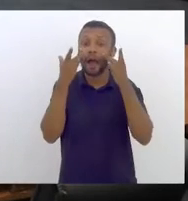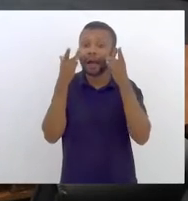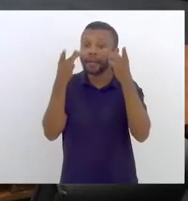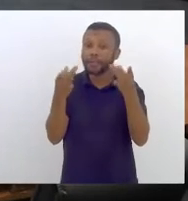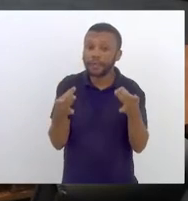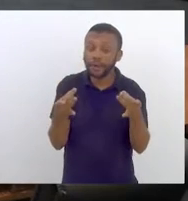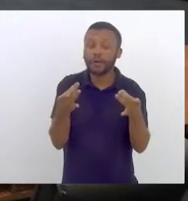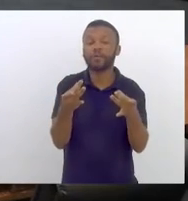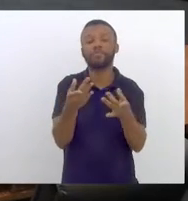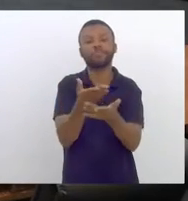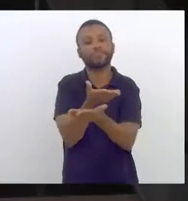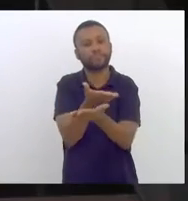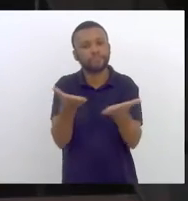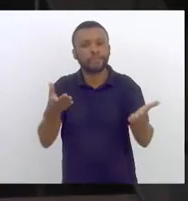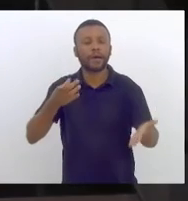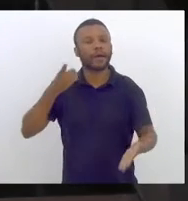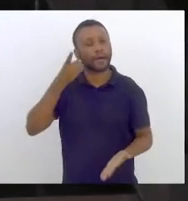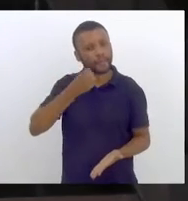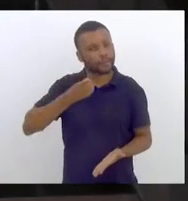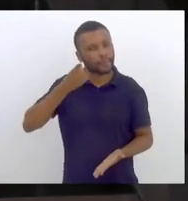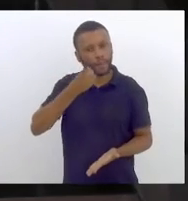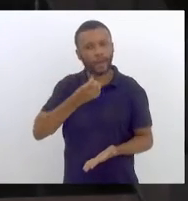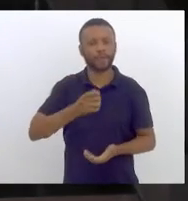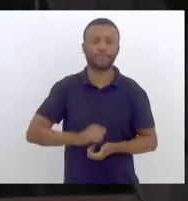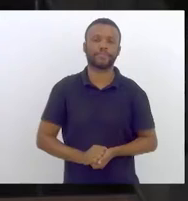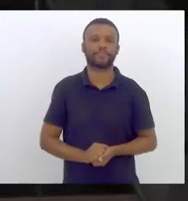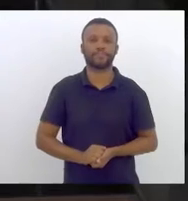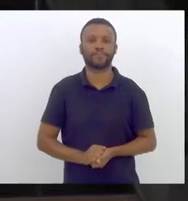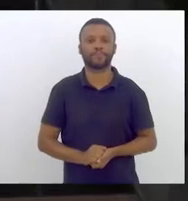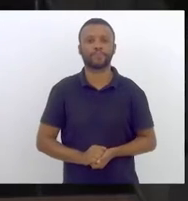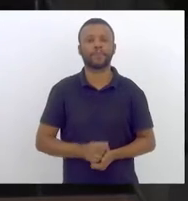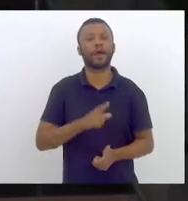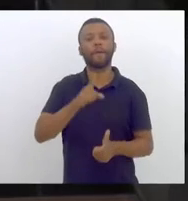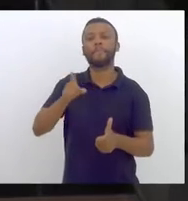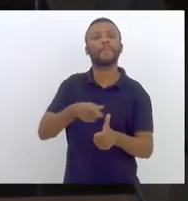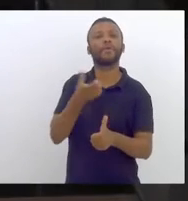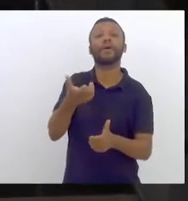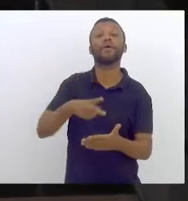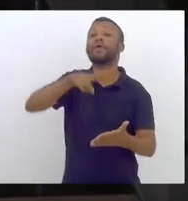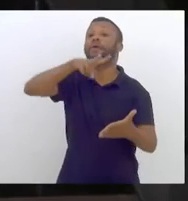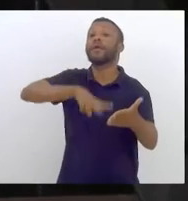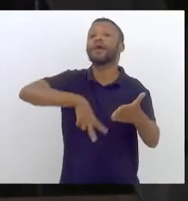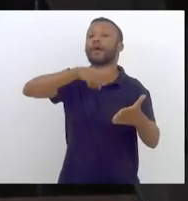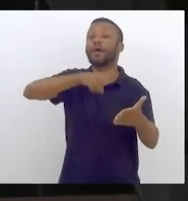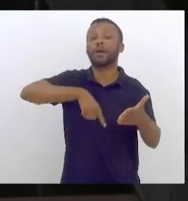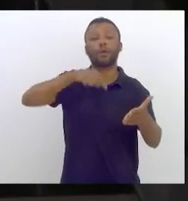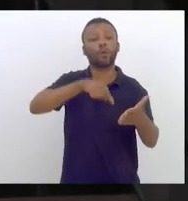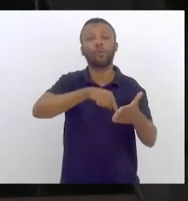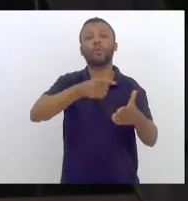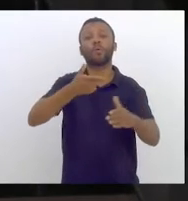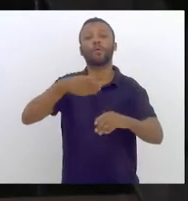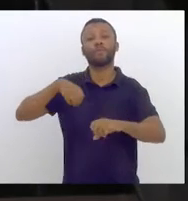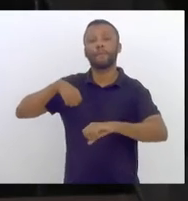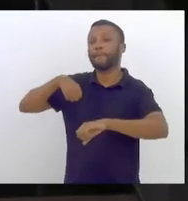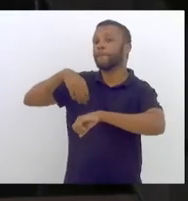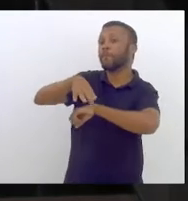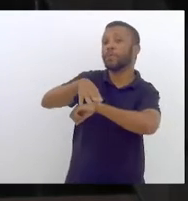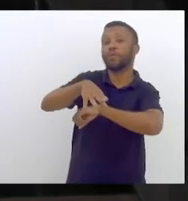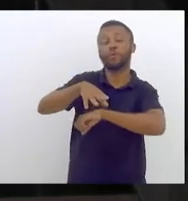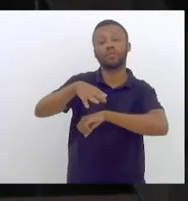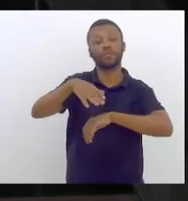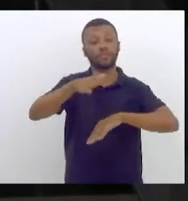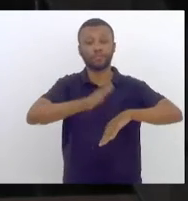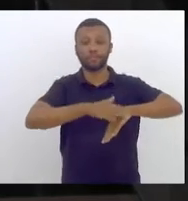senhores deputados. Quero ler aqui, senhor presidente, um comunicado da Comissão de